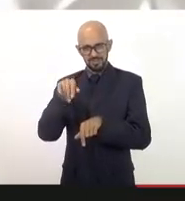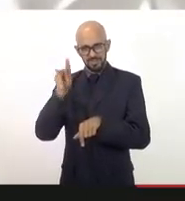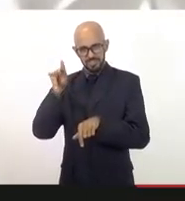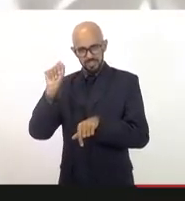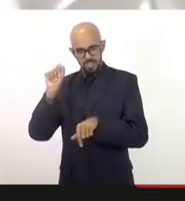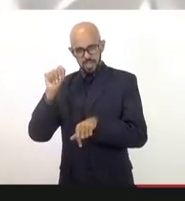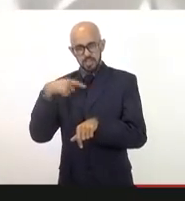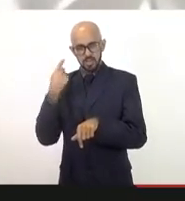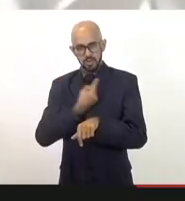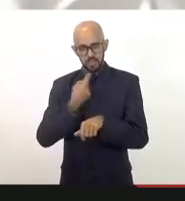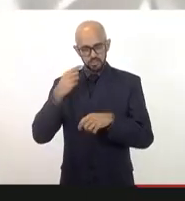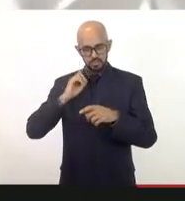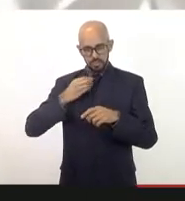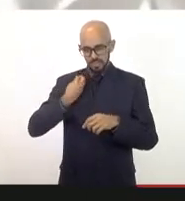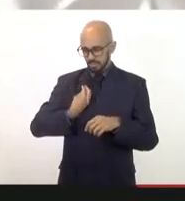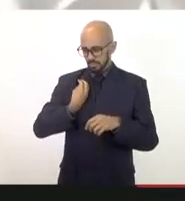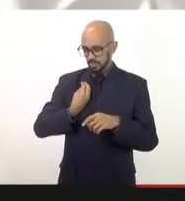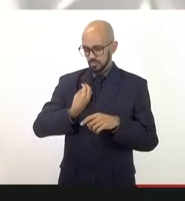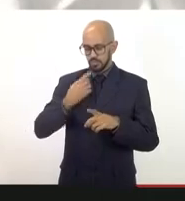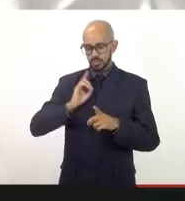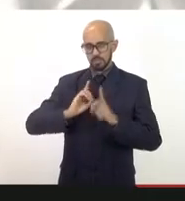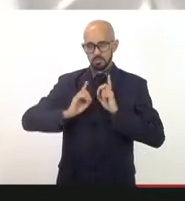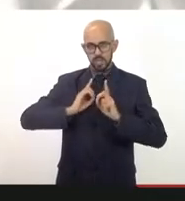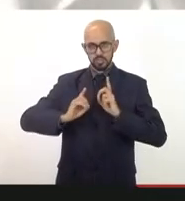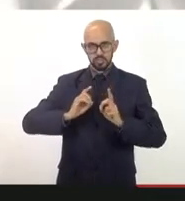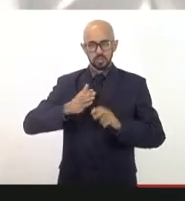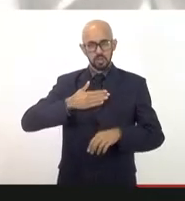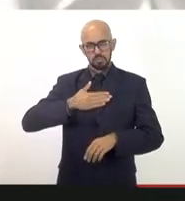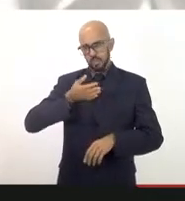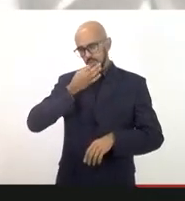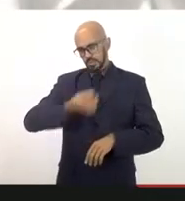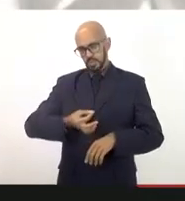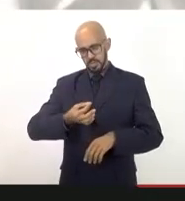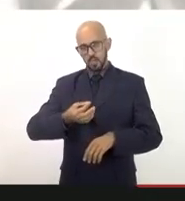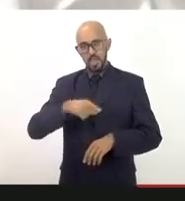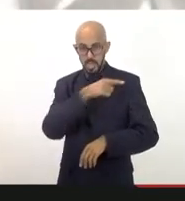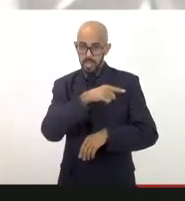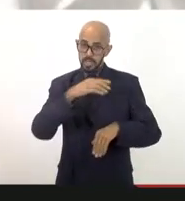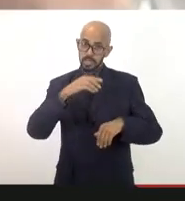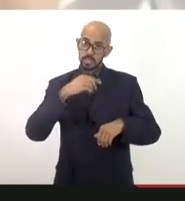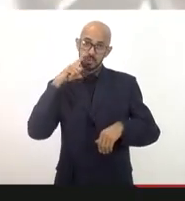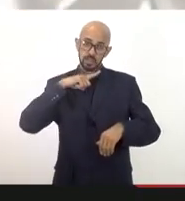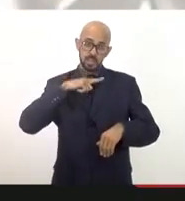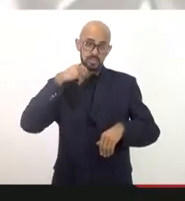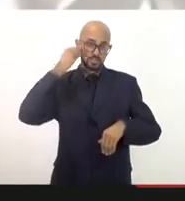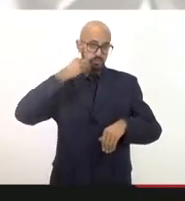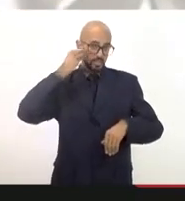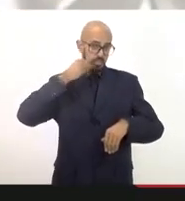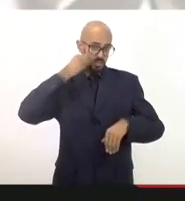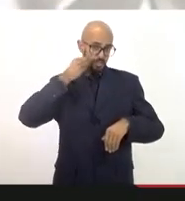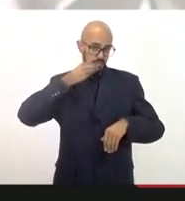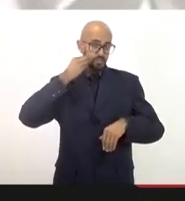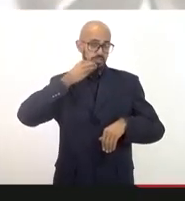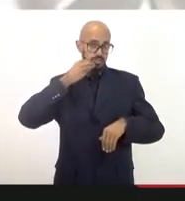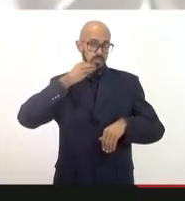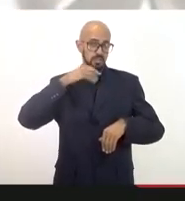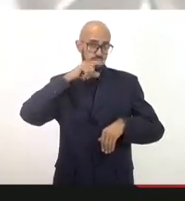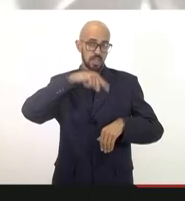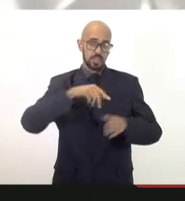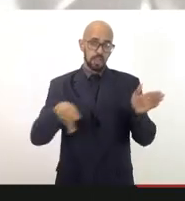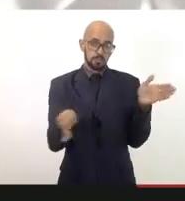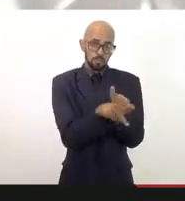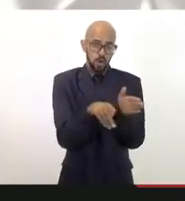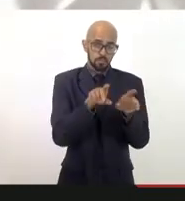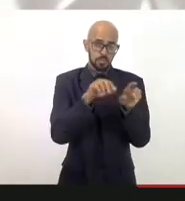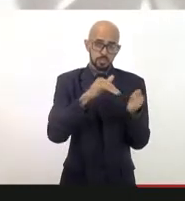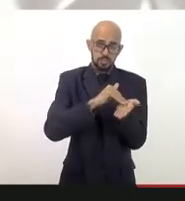debate. Então, acho que a presença dele como secretário, sendo ele oriundo do quadro da secretaria, dá a